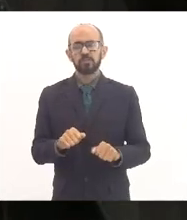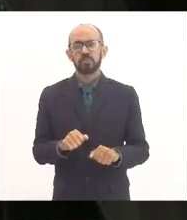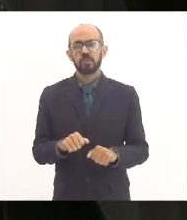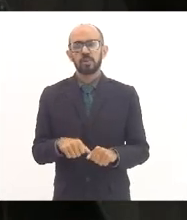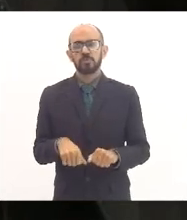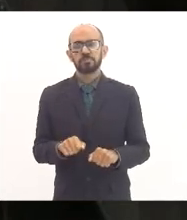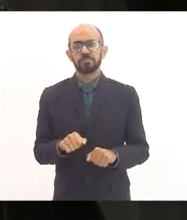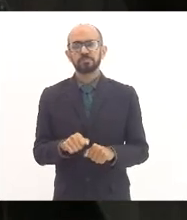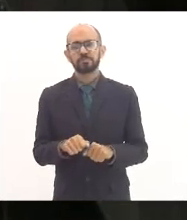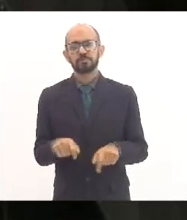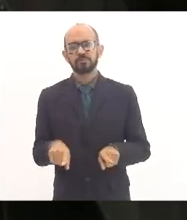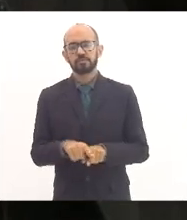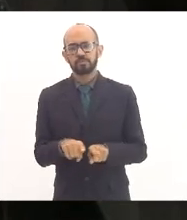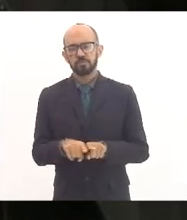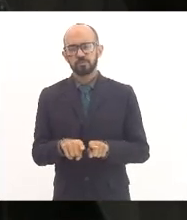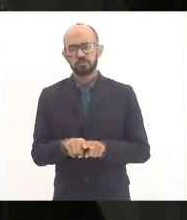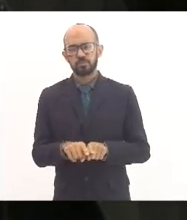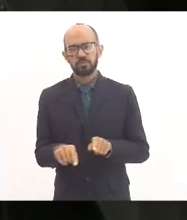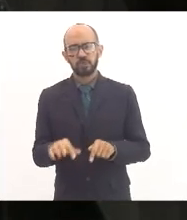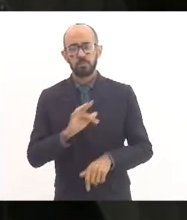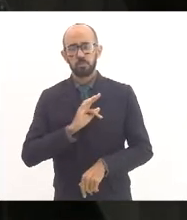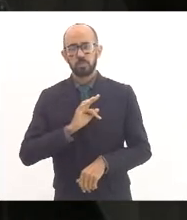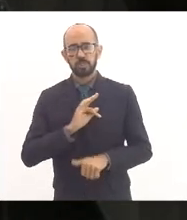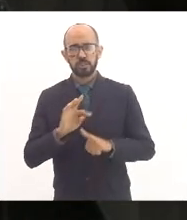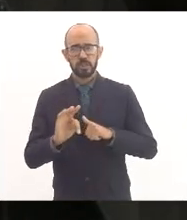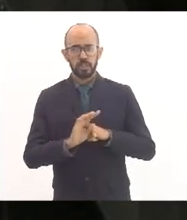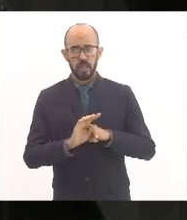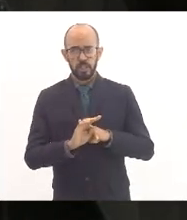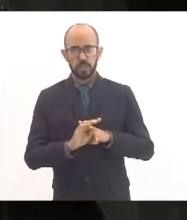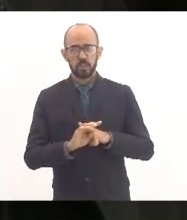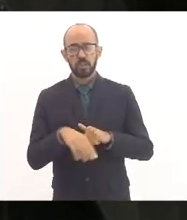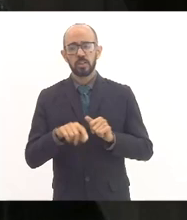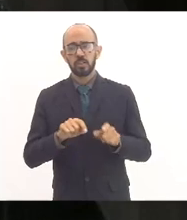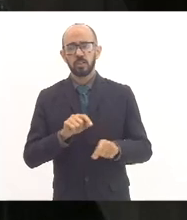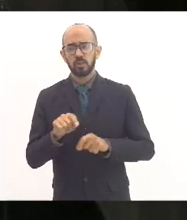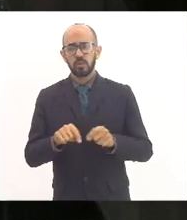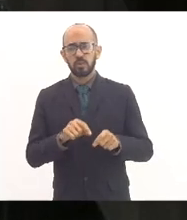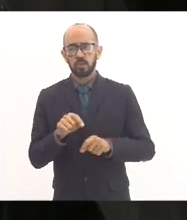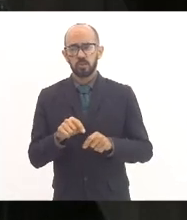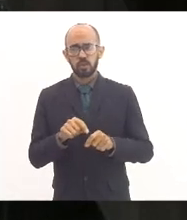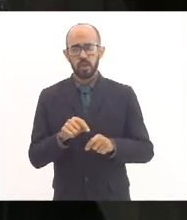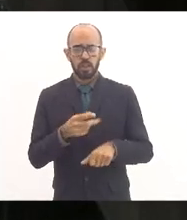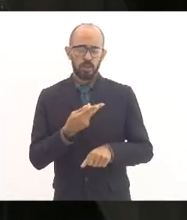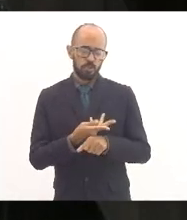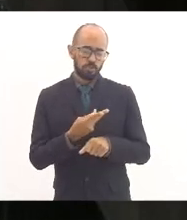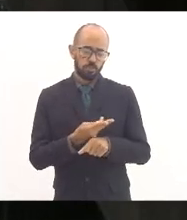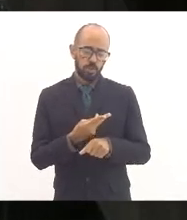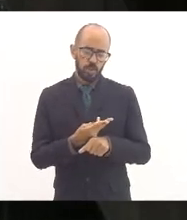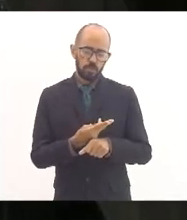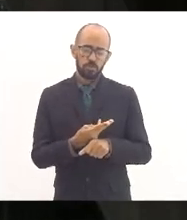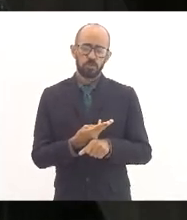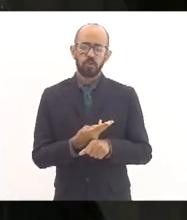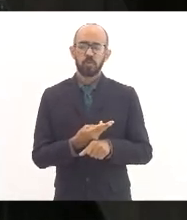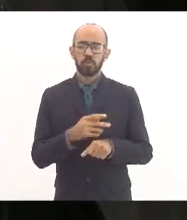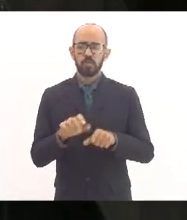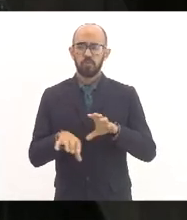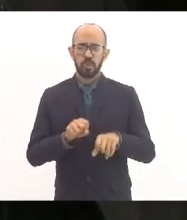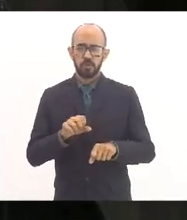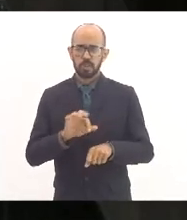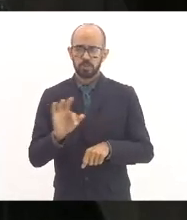no cargo da questão polícia da polícia técnica o mais justo também seria cidência sobre a gratificação de nível